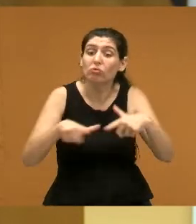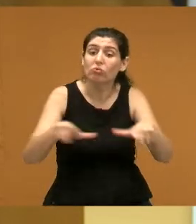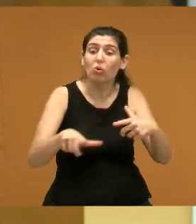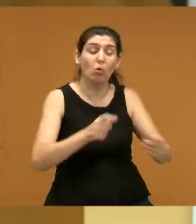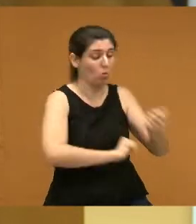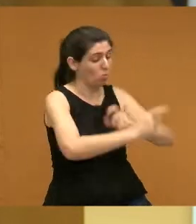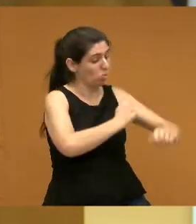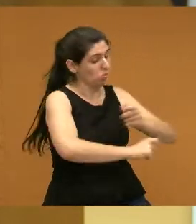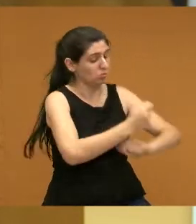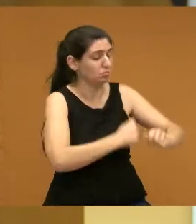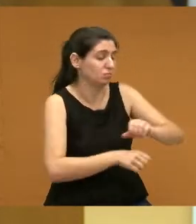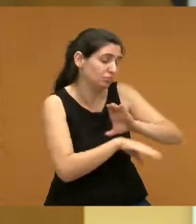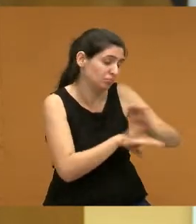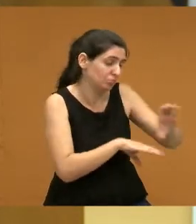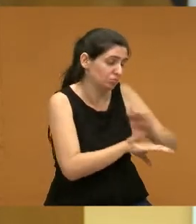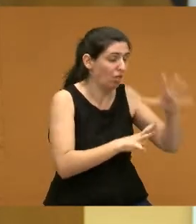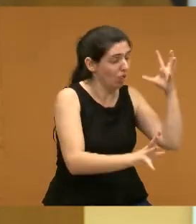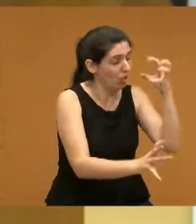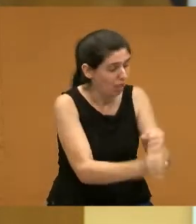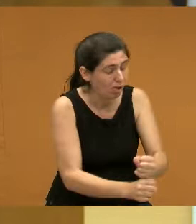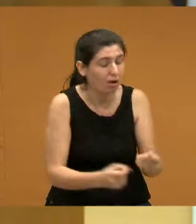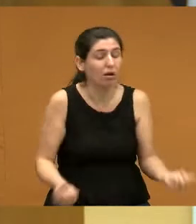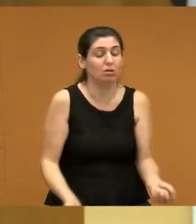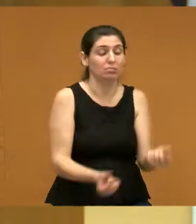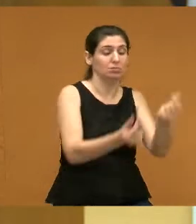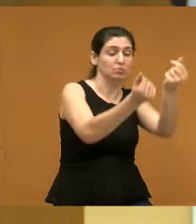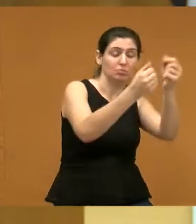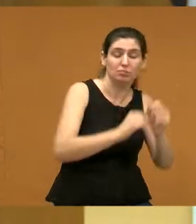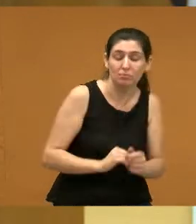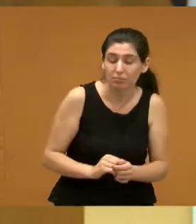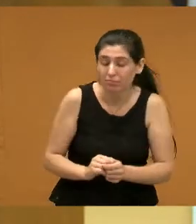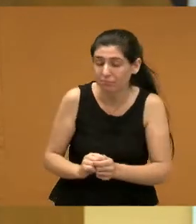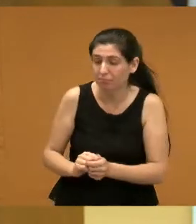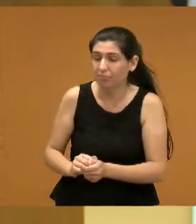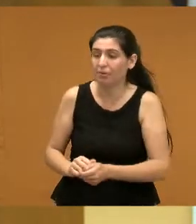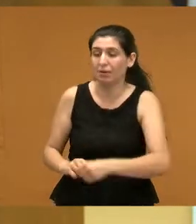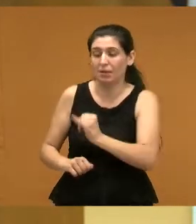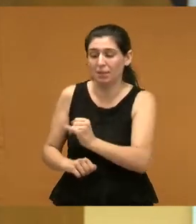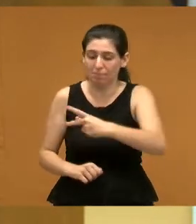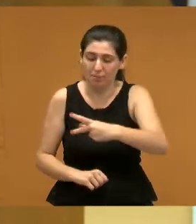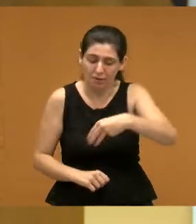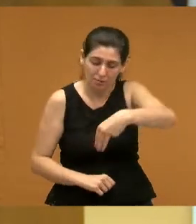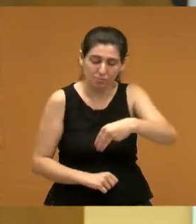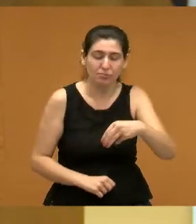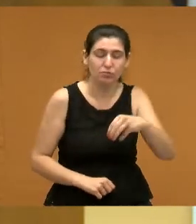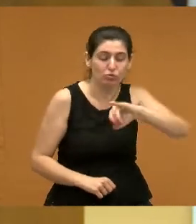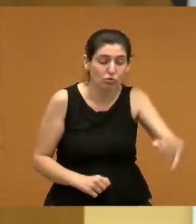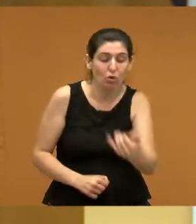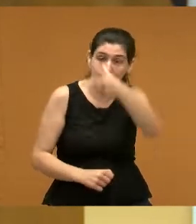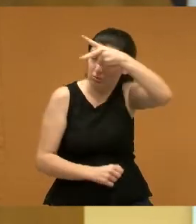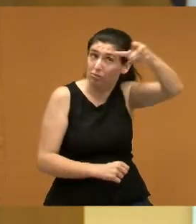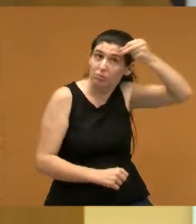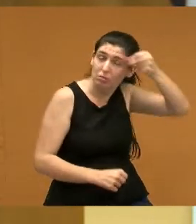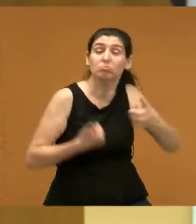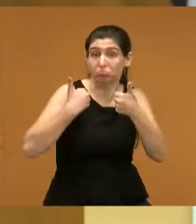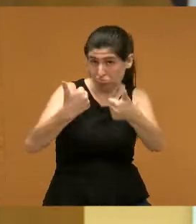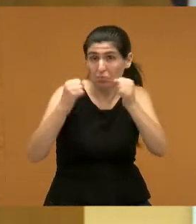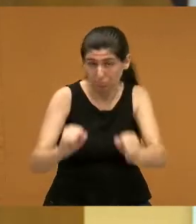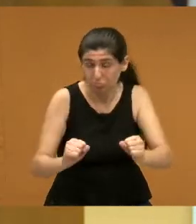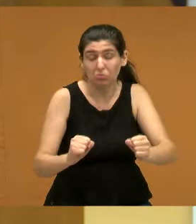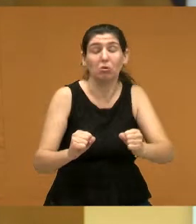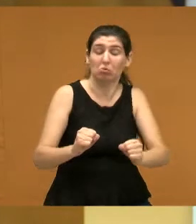de Previdência do município de Jacareí, o IPMJ, autoria Prefeito